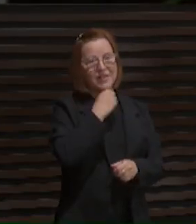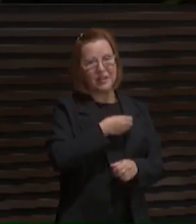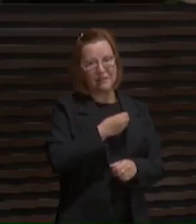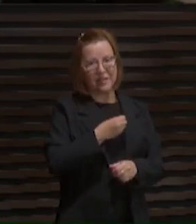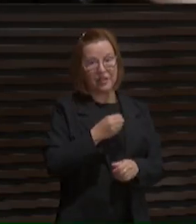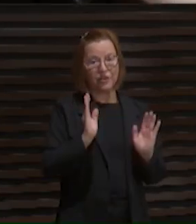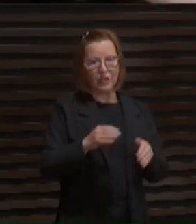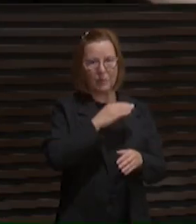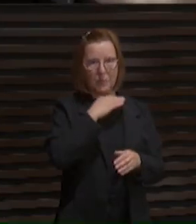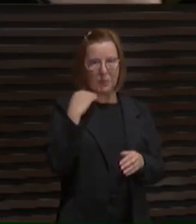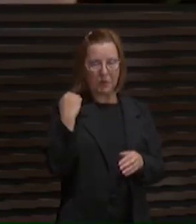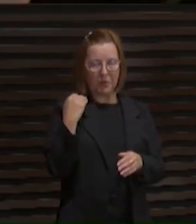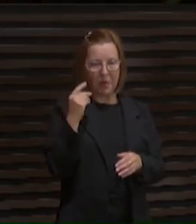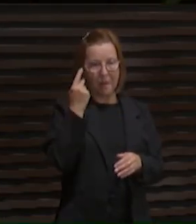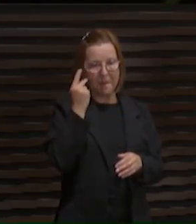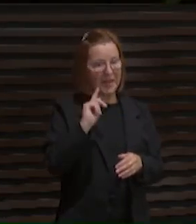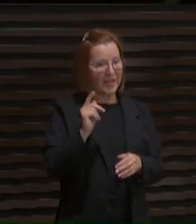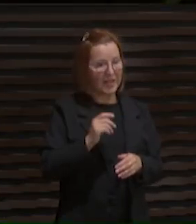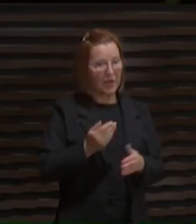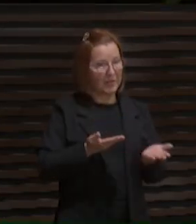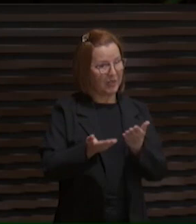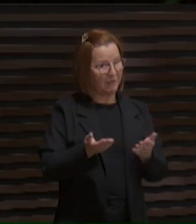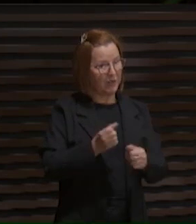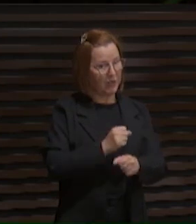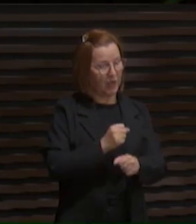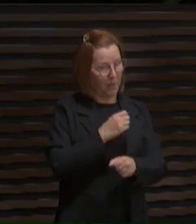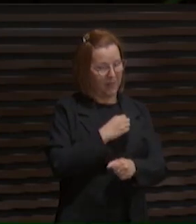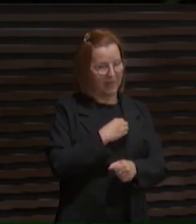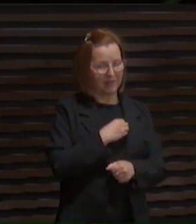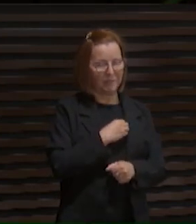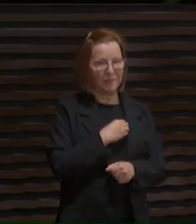ele, para que a gente não sirva ao pecado. Mas como que ele começa? Sabendo. Gente, saiba.